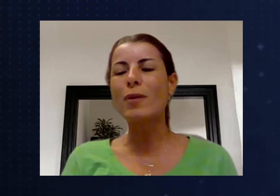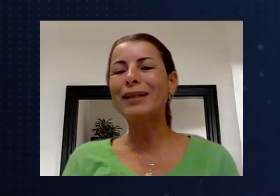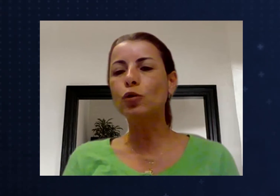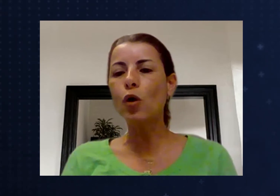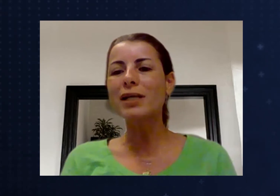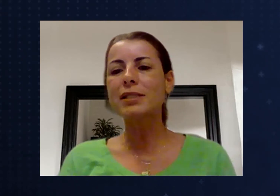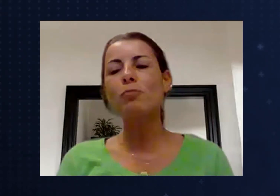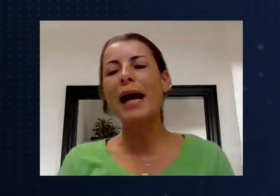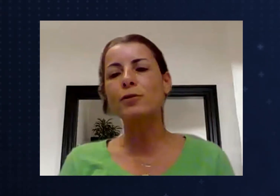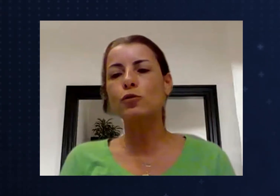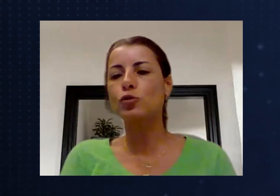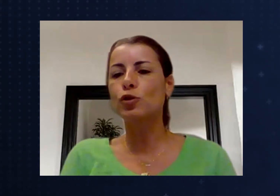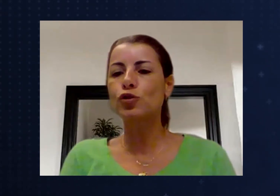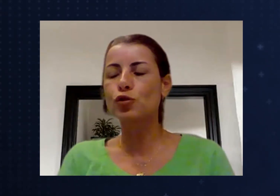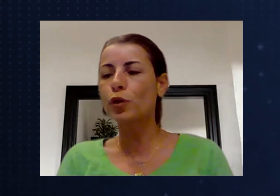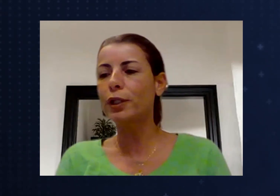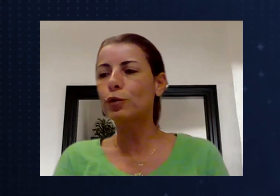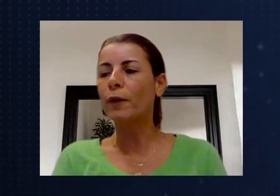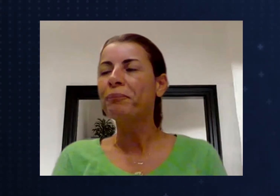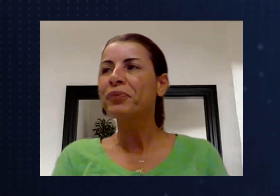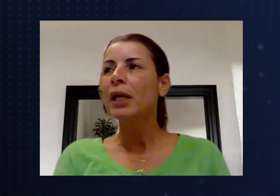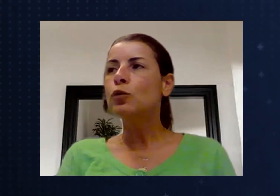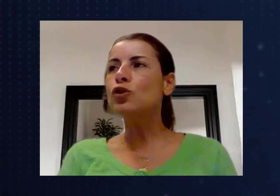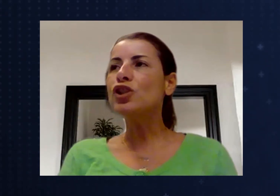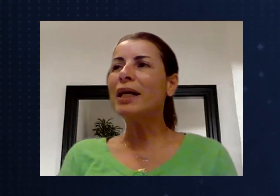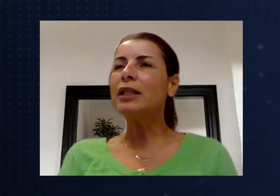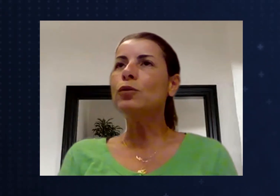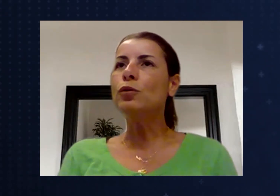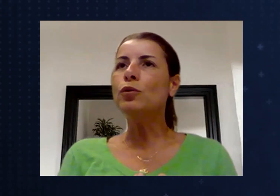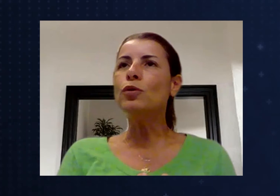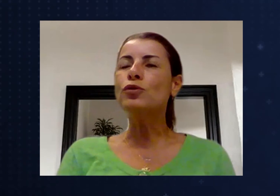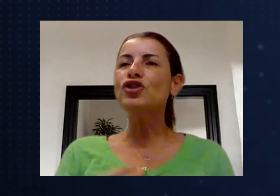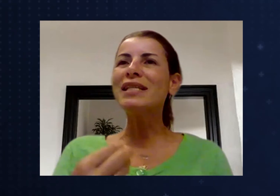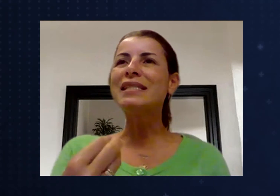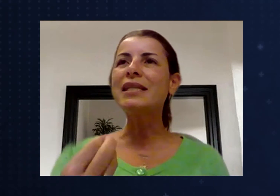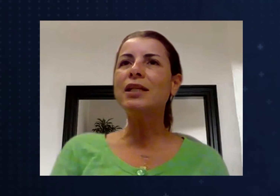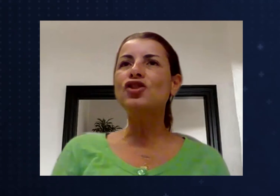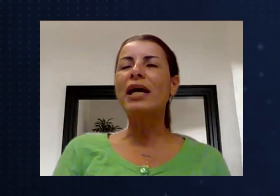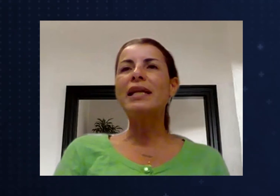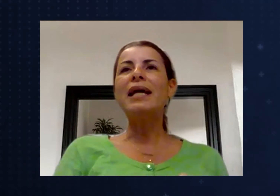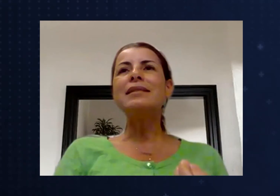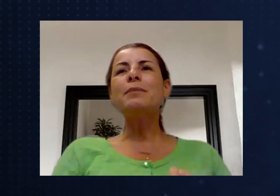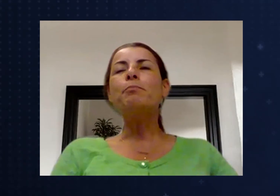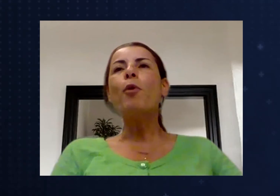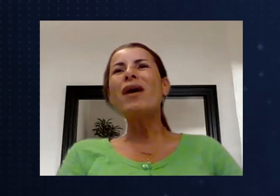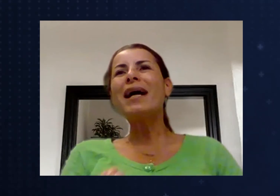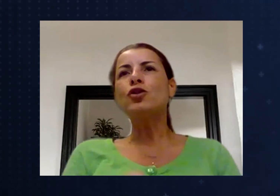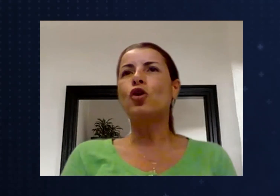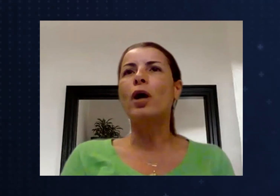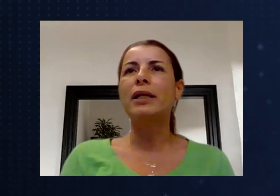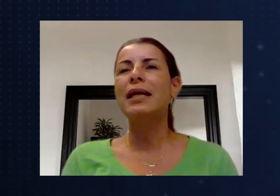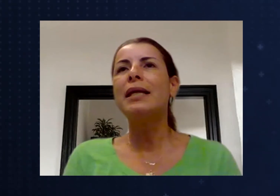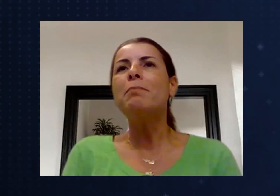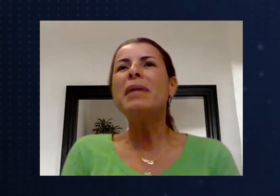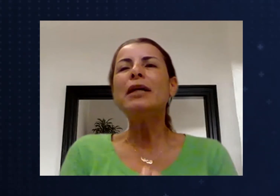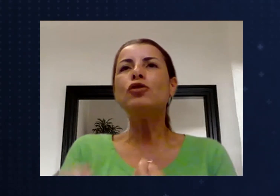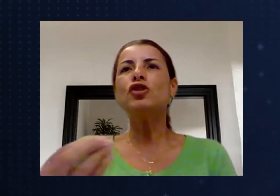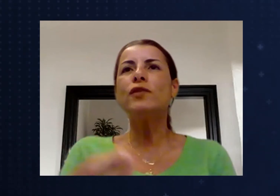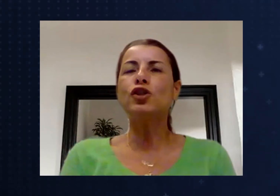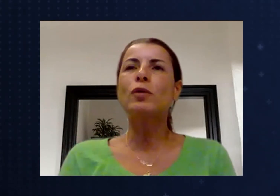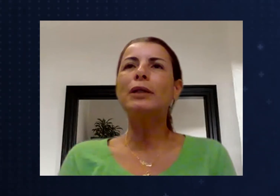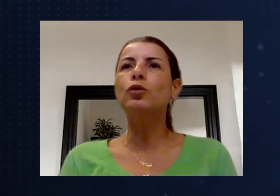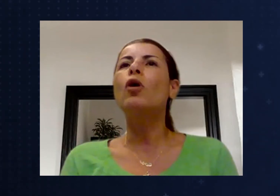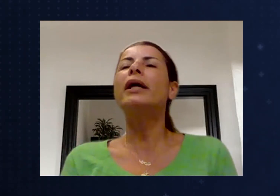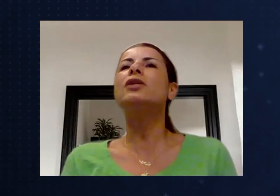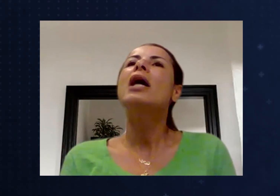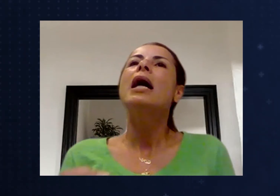no dia 14 de março de 2018, no dia seguinte, aliás, em poucas horas, né, em menos